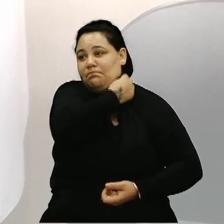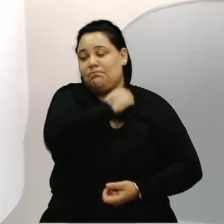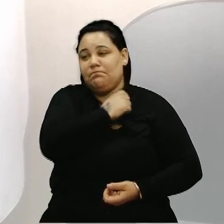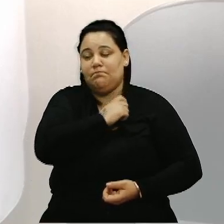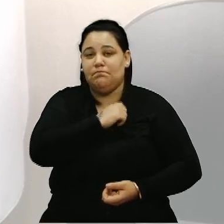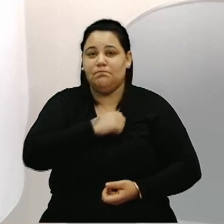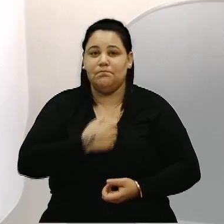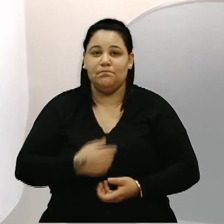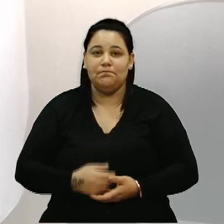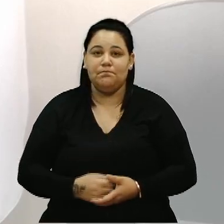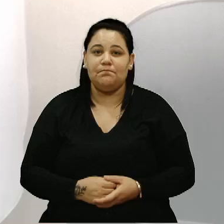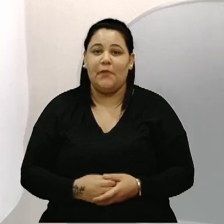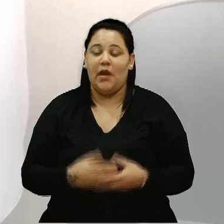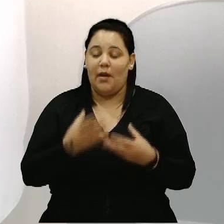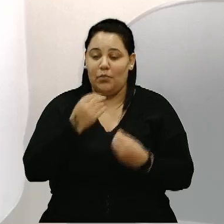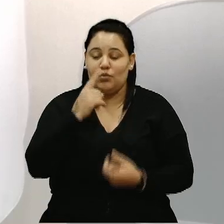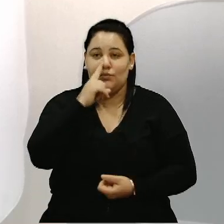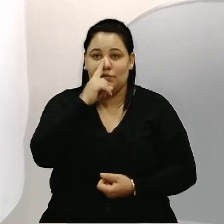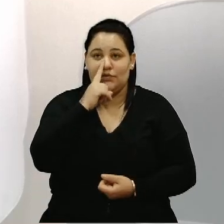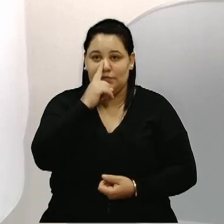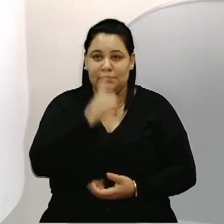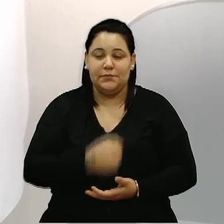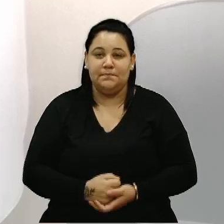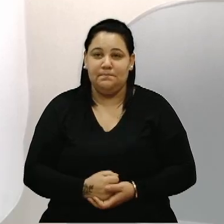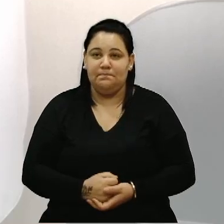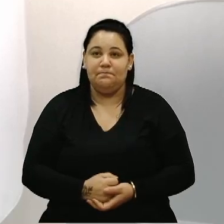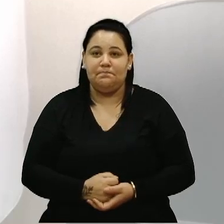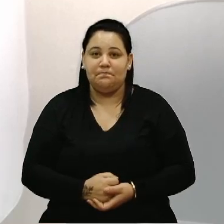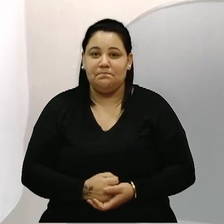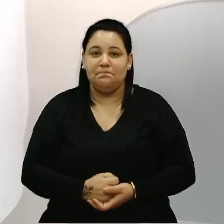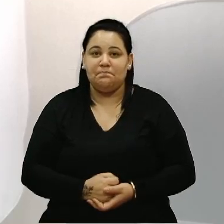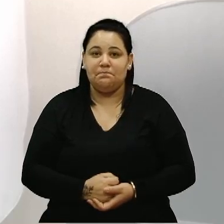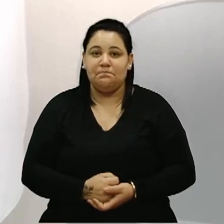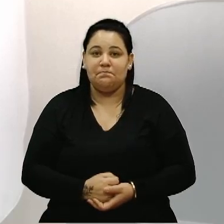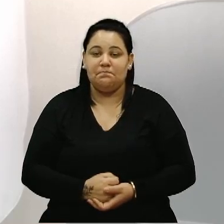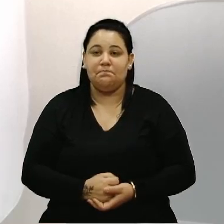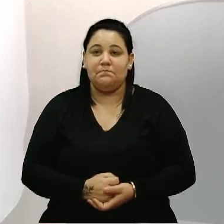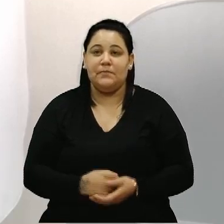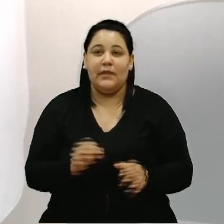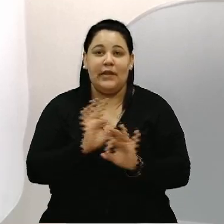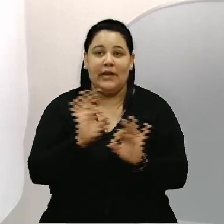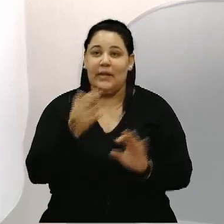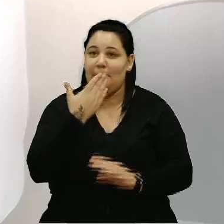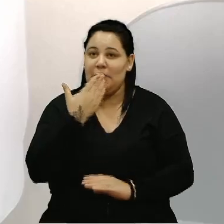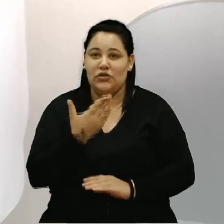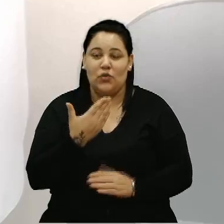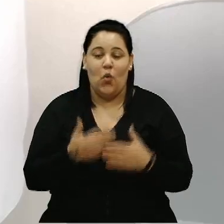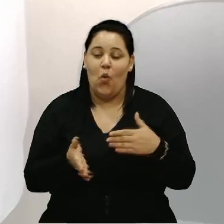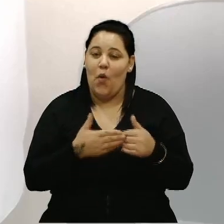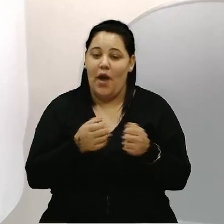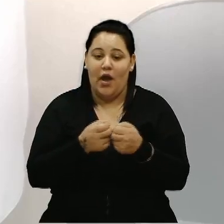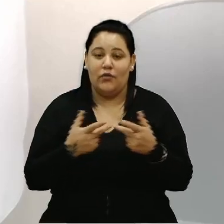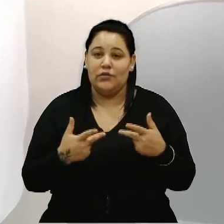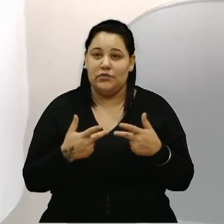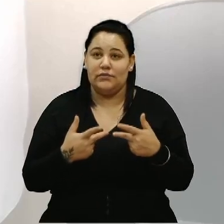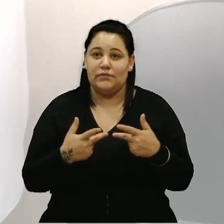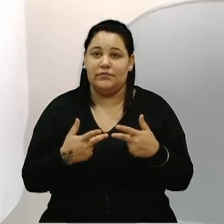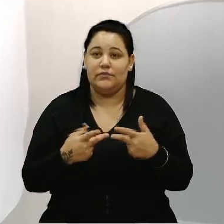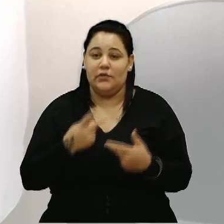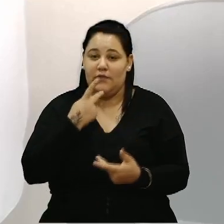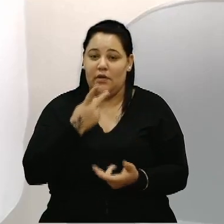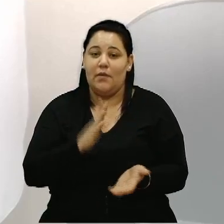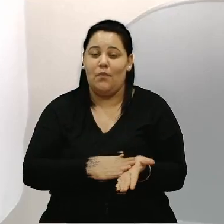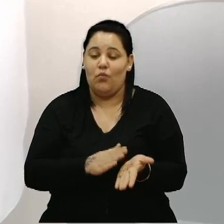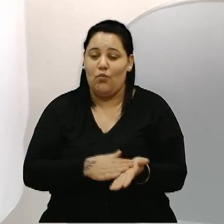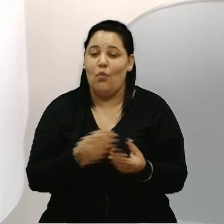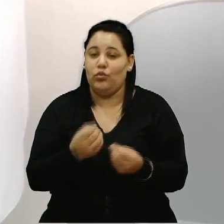Gente, é muito perigoso. Ninguém está pedindo aqui qualquer coisa, insistindo tanto nesses pontos se não fosse tão